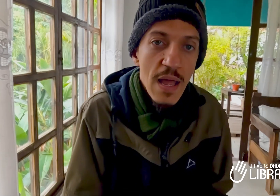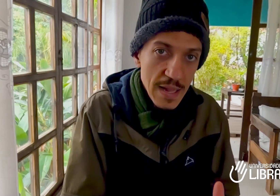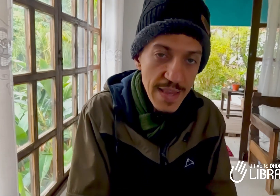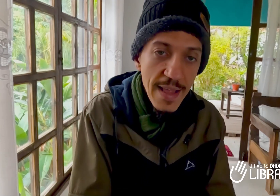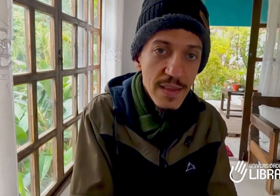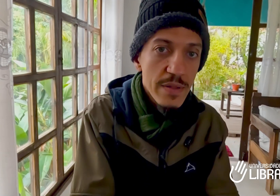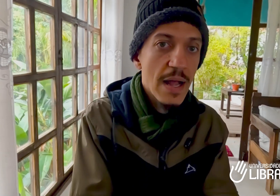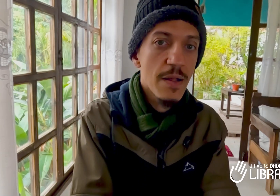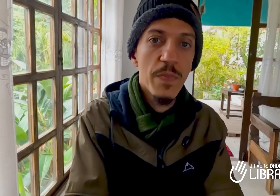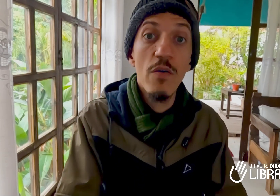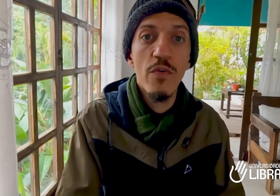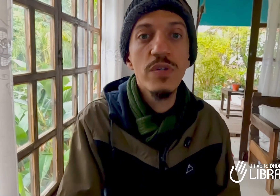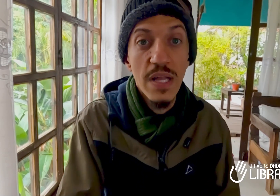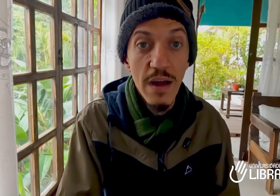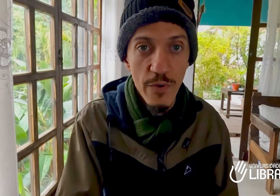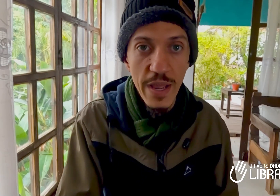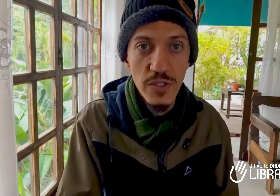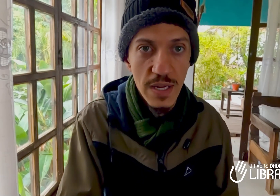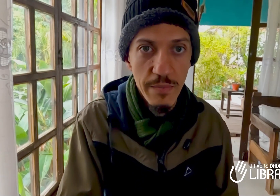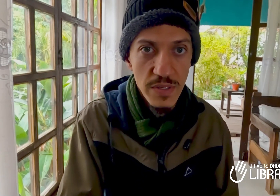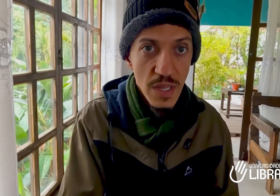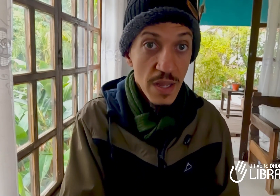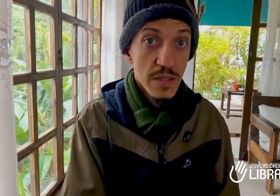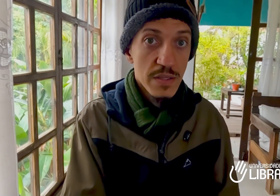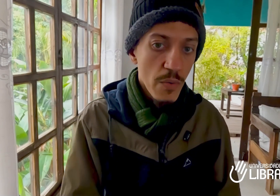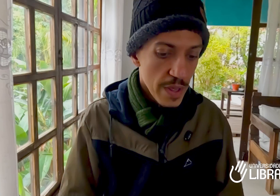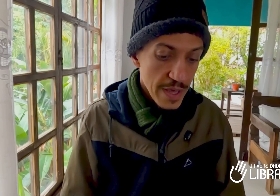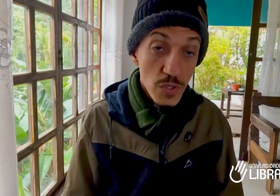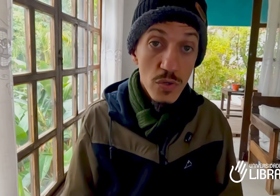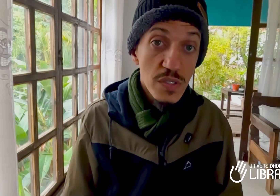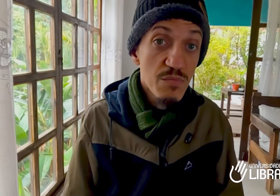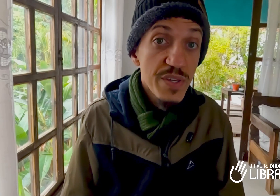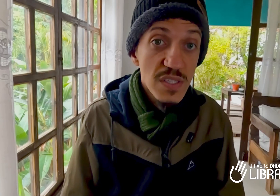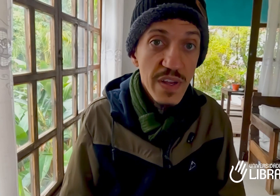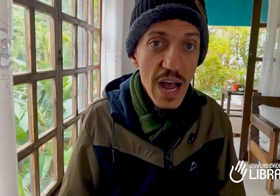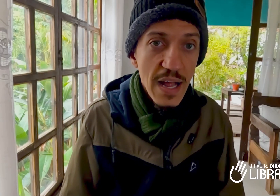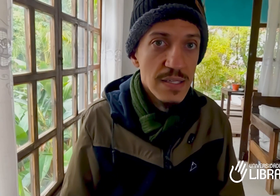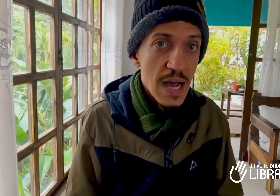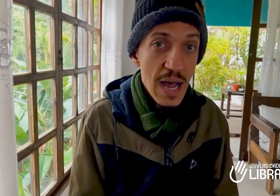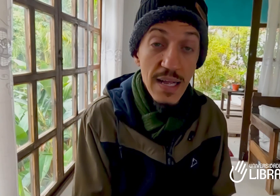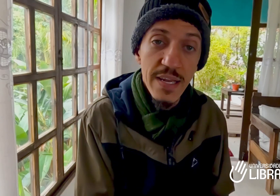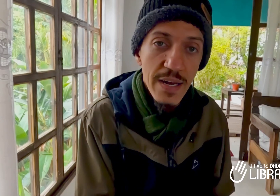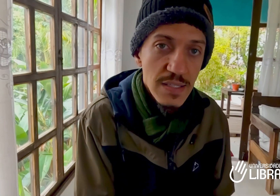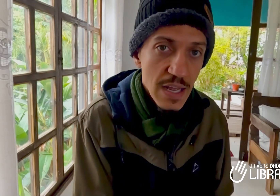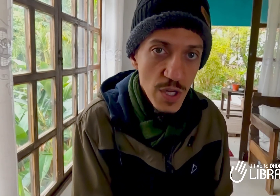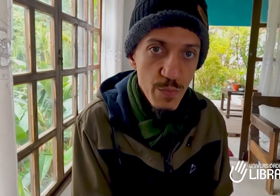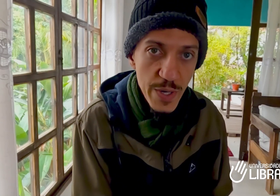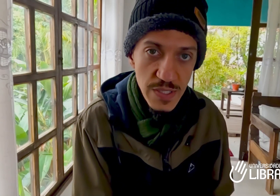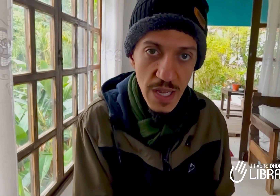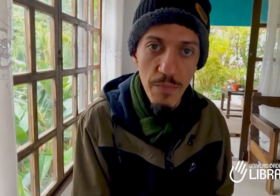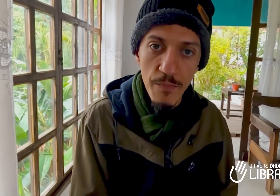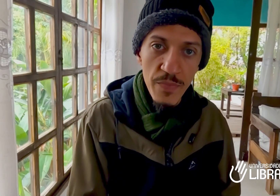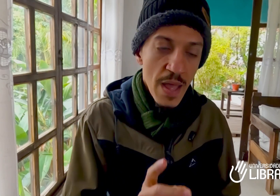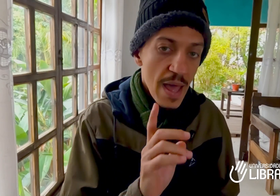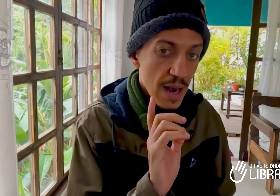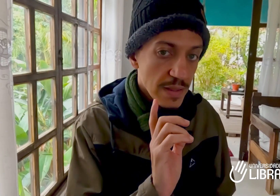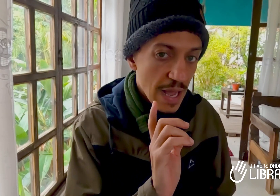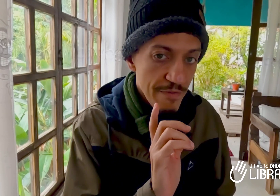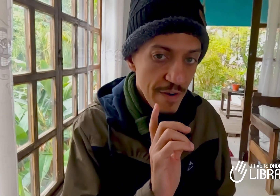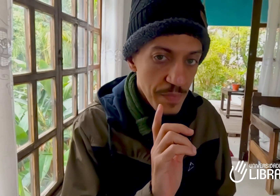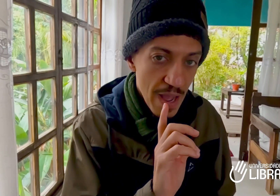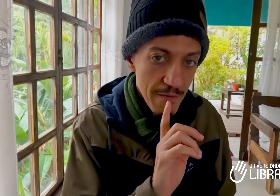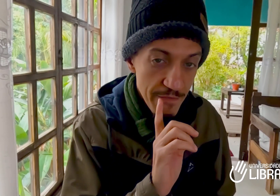escolhe. Até tal data eu vou estar fluente na Libras. Então, isso trouxe muitas viradas. A Adriana Zanotti, por exemplo,